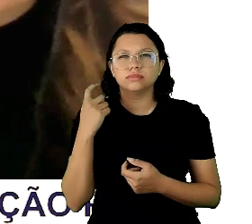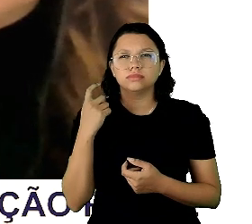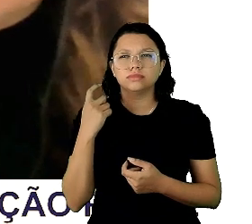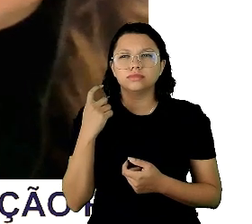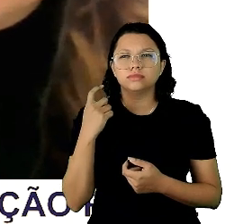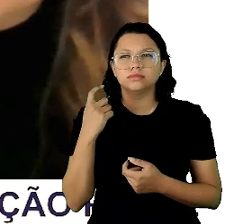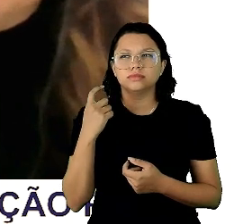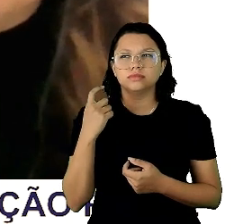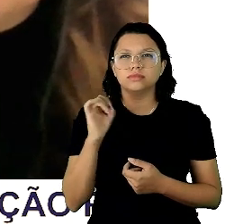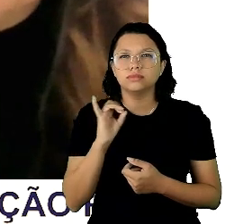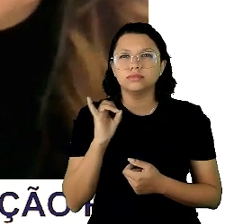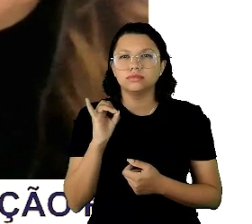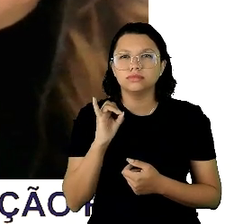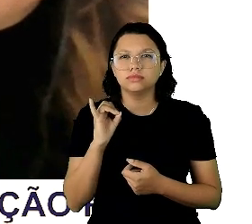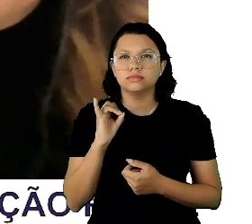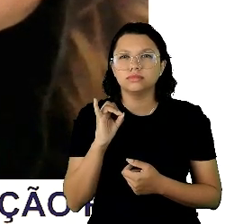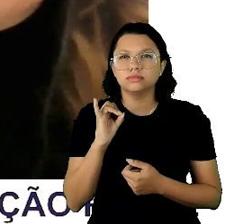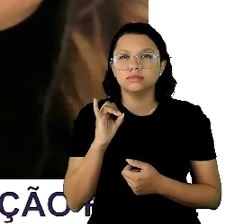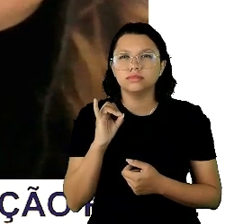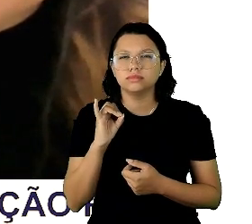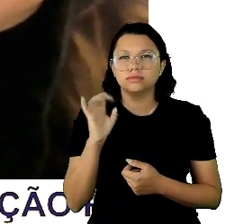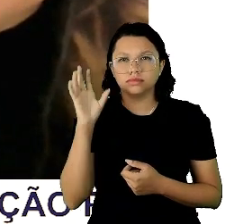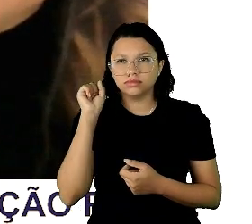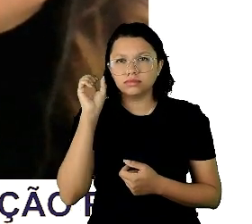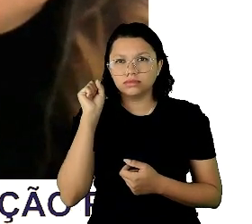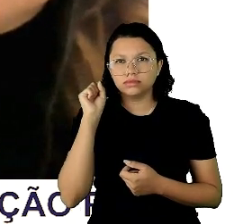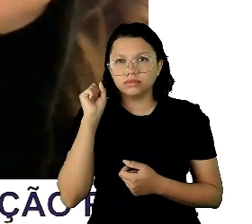Oi. Tá me ouvindo ou não?